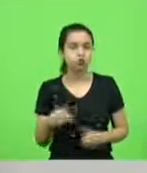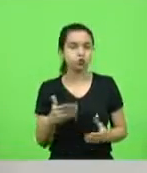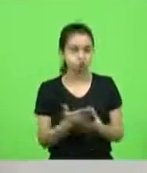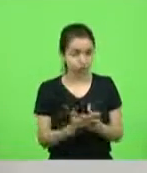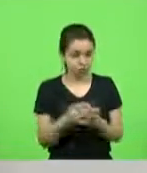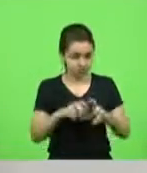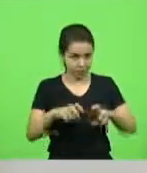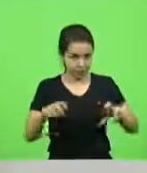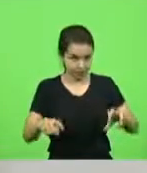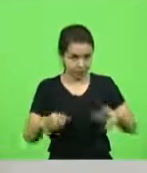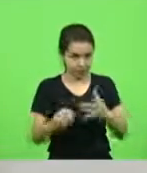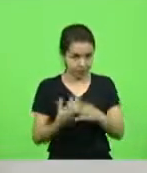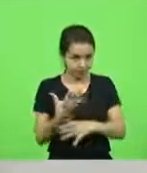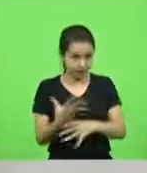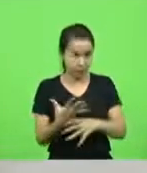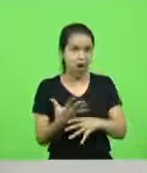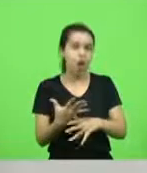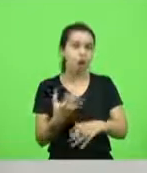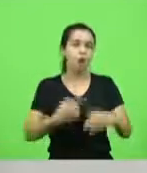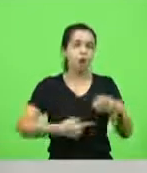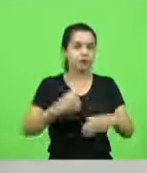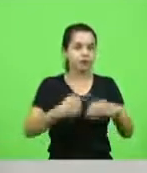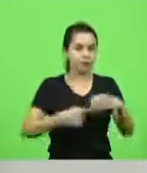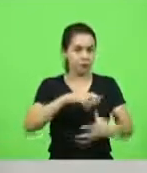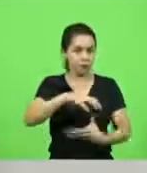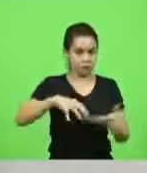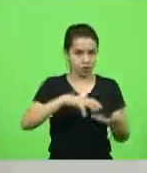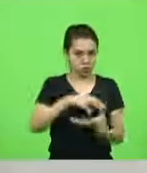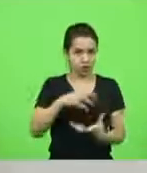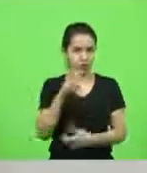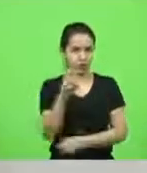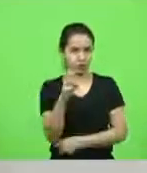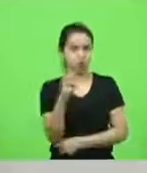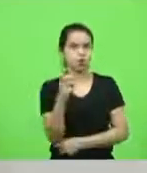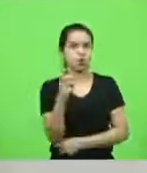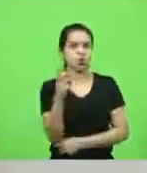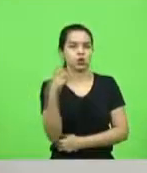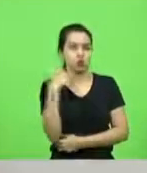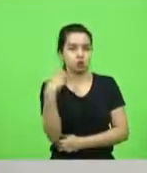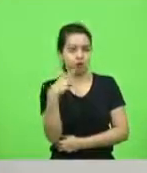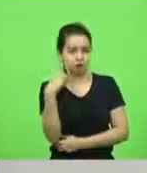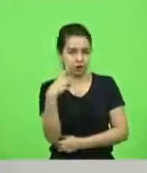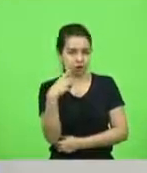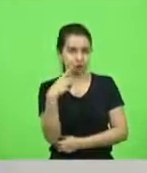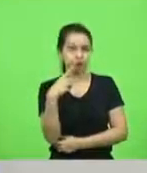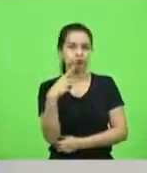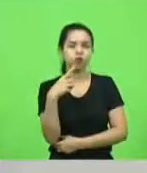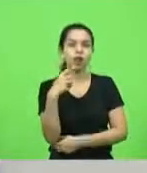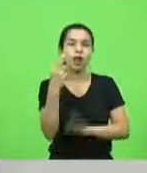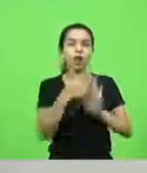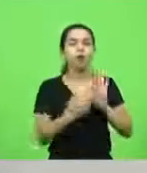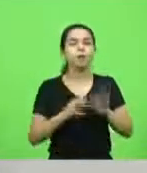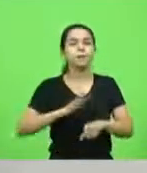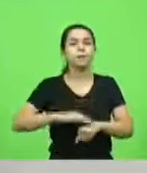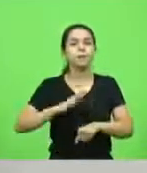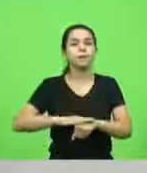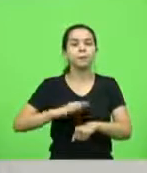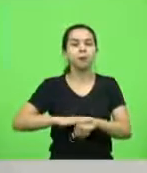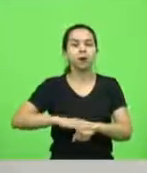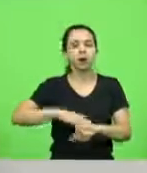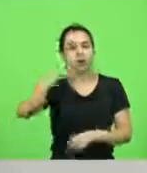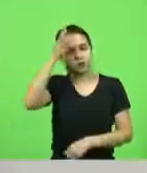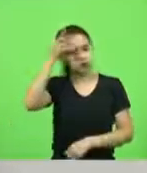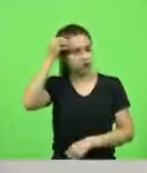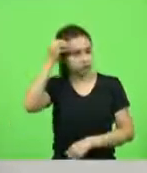comissão mista qual a participação de cinco deputados a relatoria ficou a cargo da então da nossa colega aqui a deputada Luciane